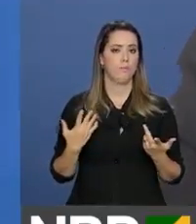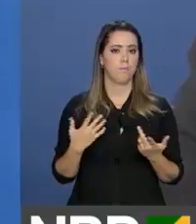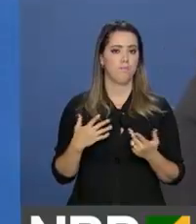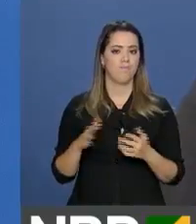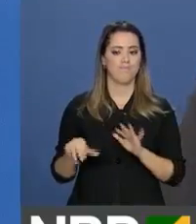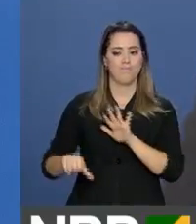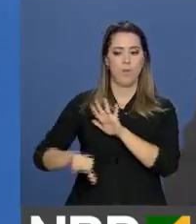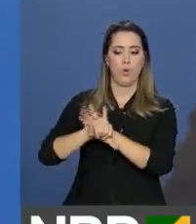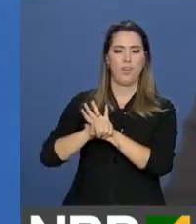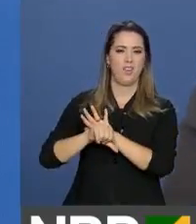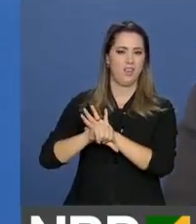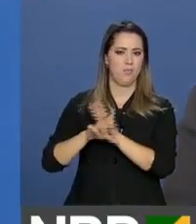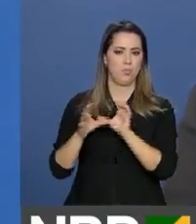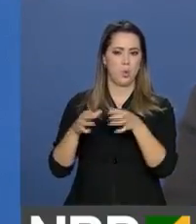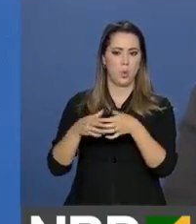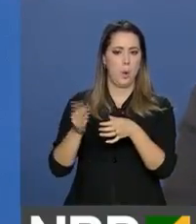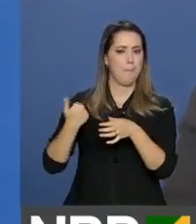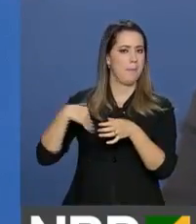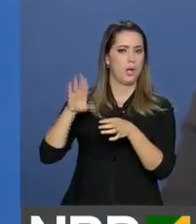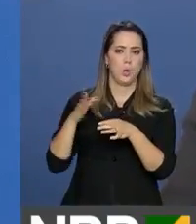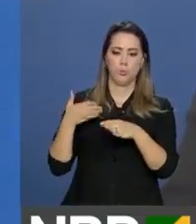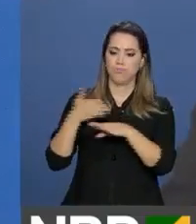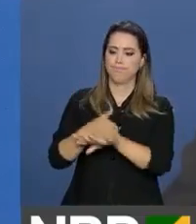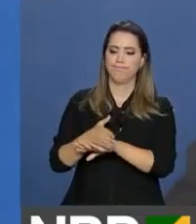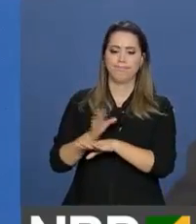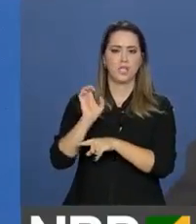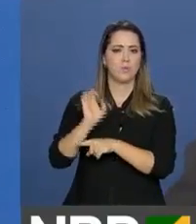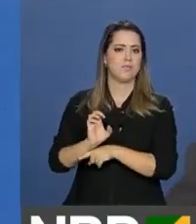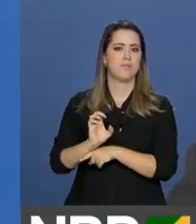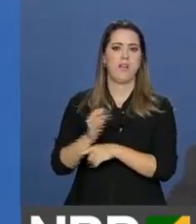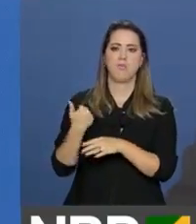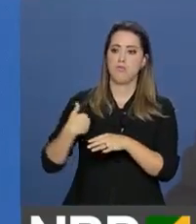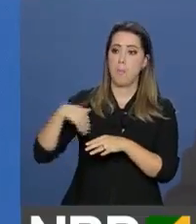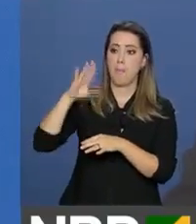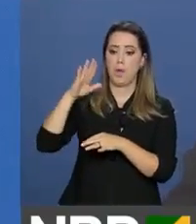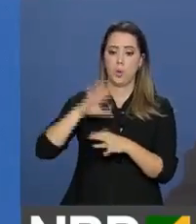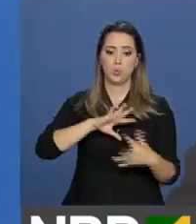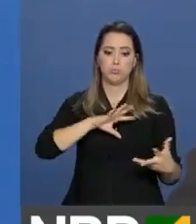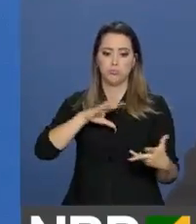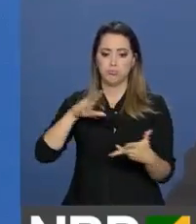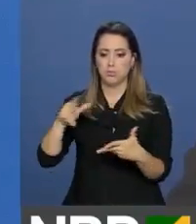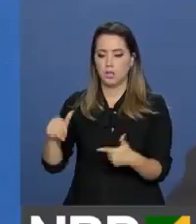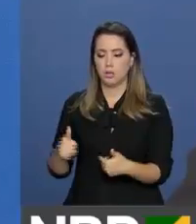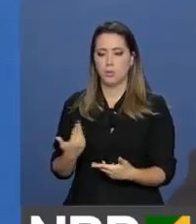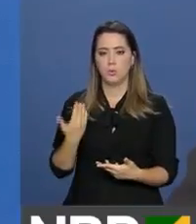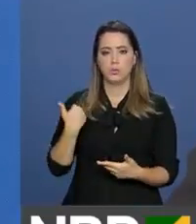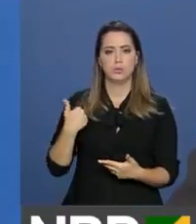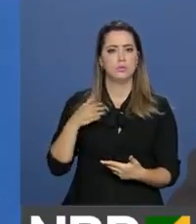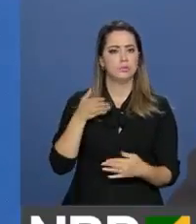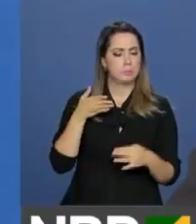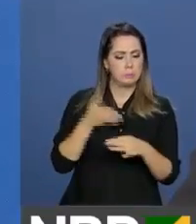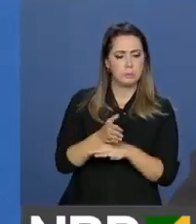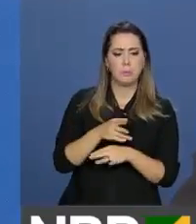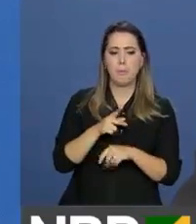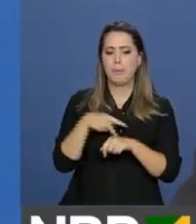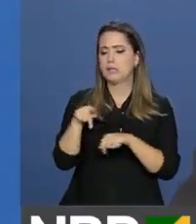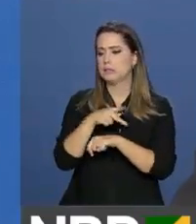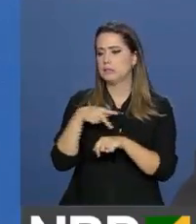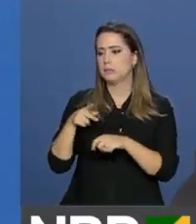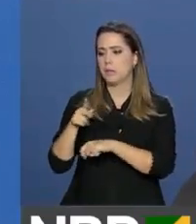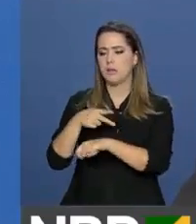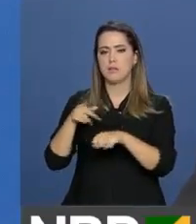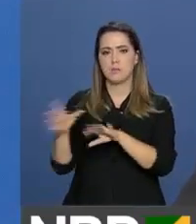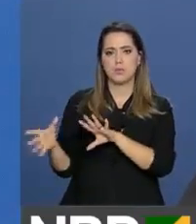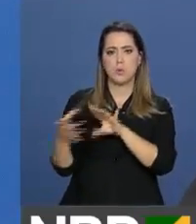crime ultrapassa as fronteiras dos estados e tornou-se até transnacional, passou a fronteira dos próprios